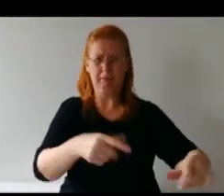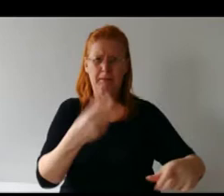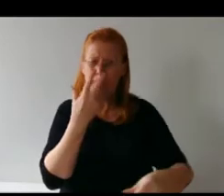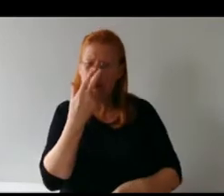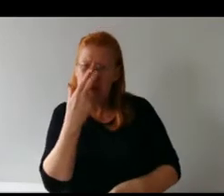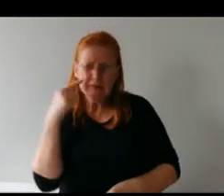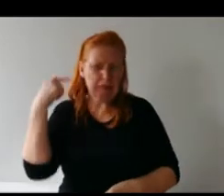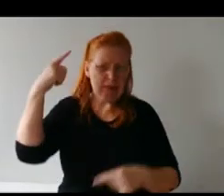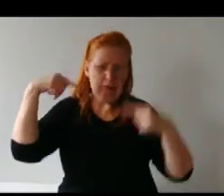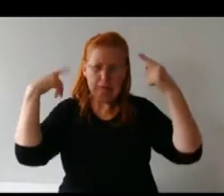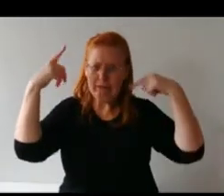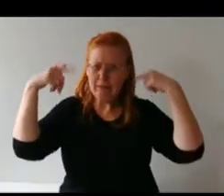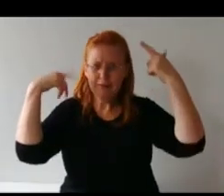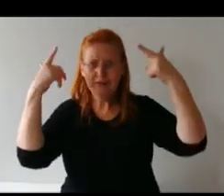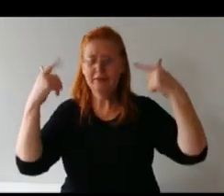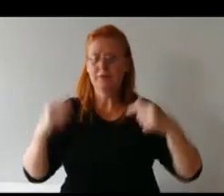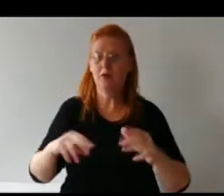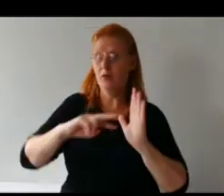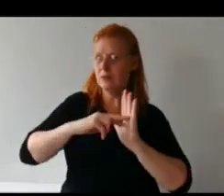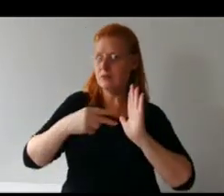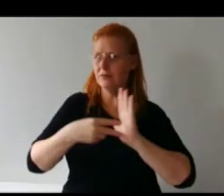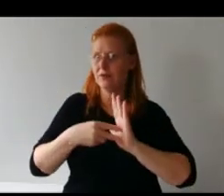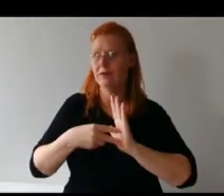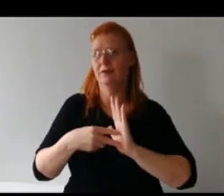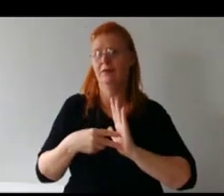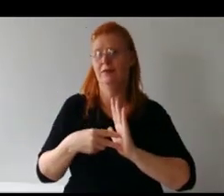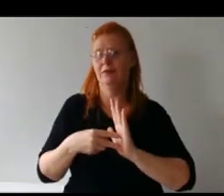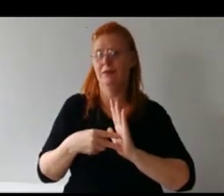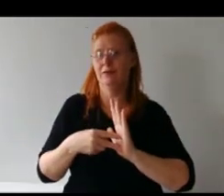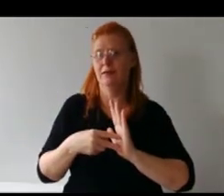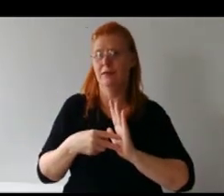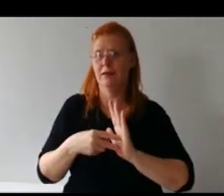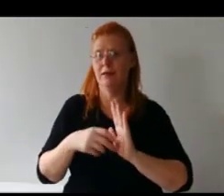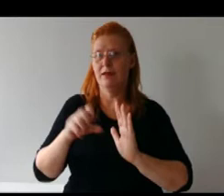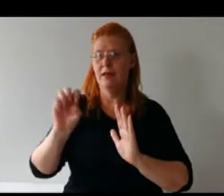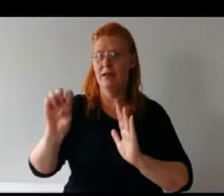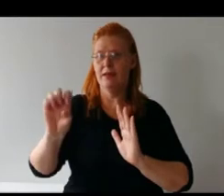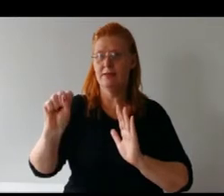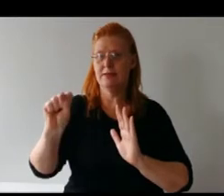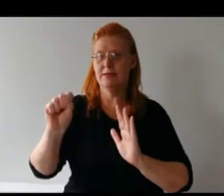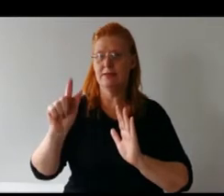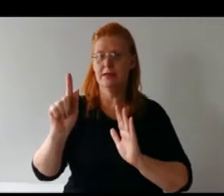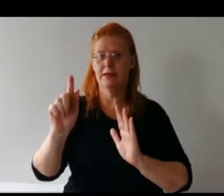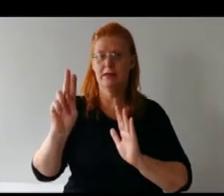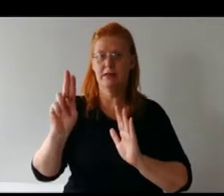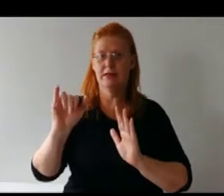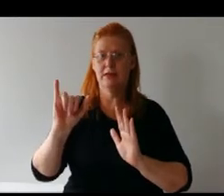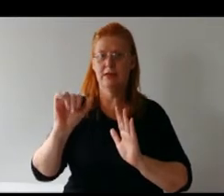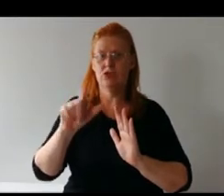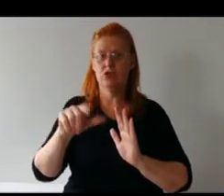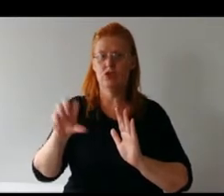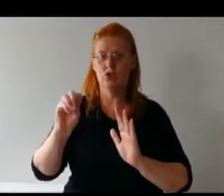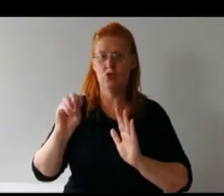bem. Meio que maluca. É porque o significado de esquizofrenia